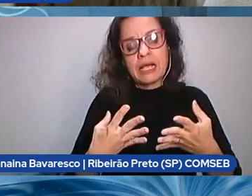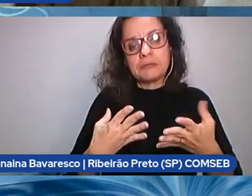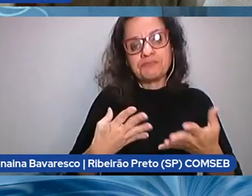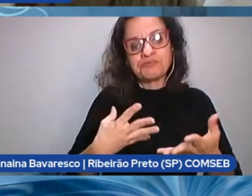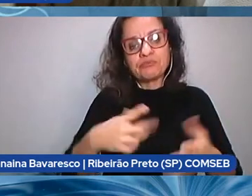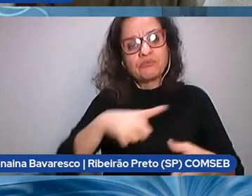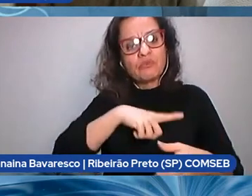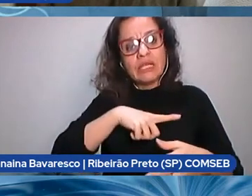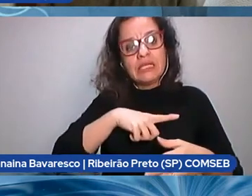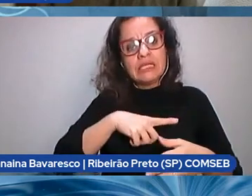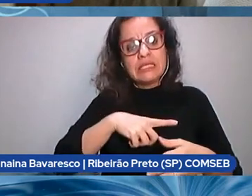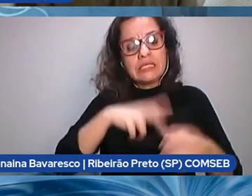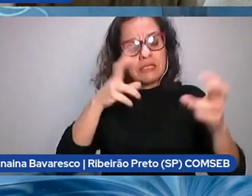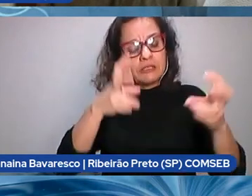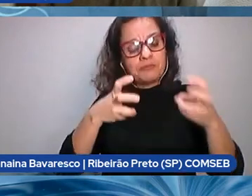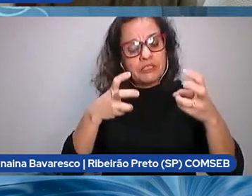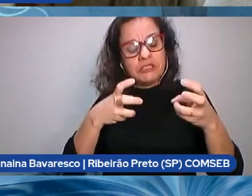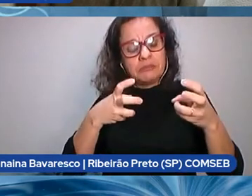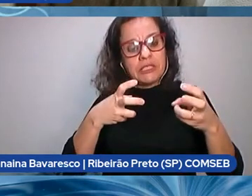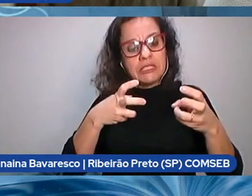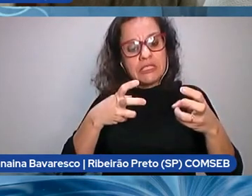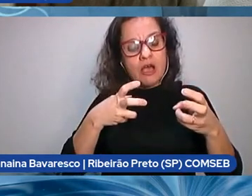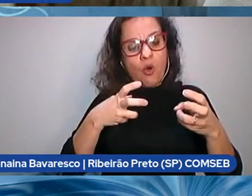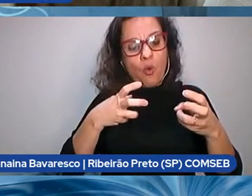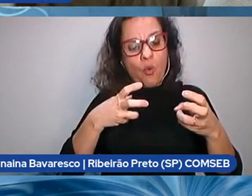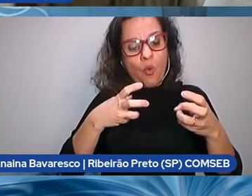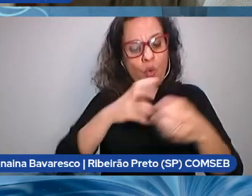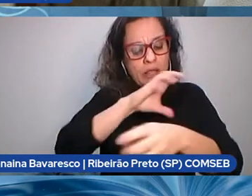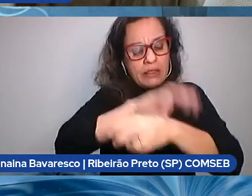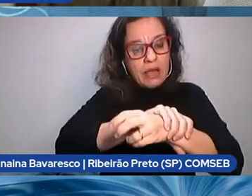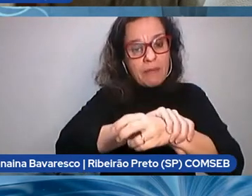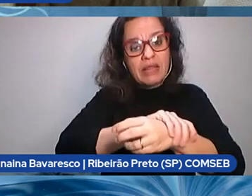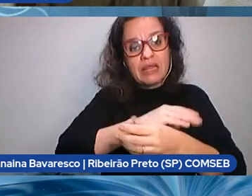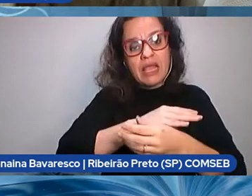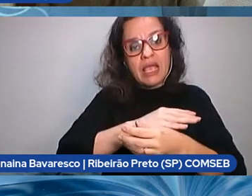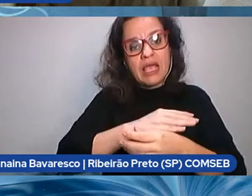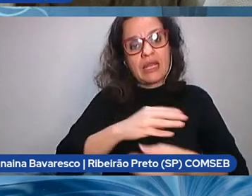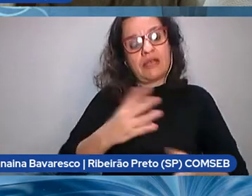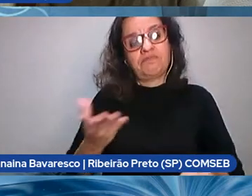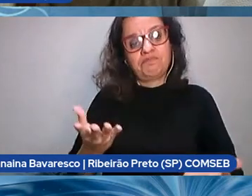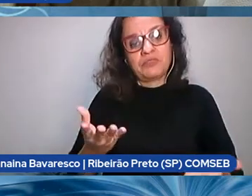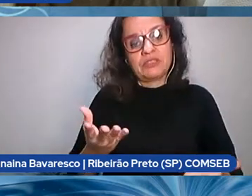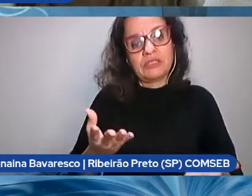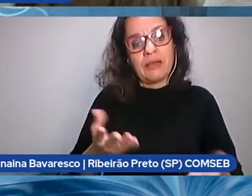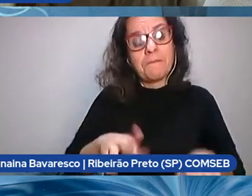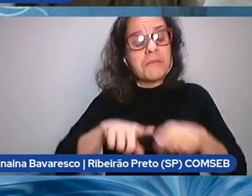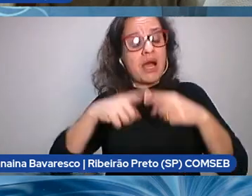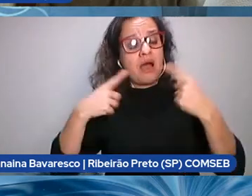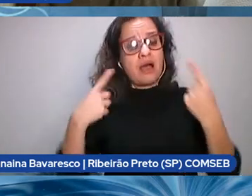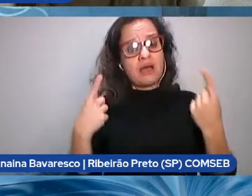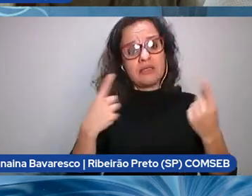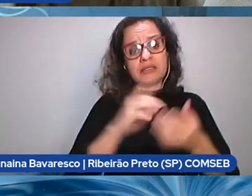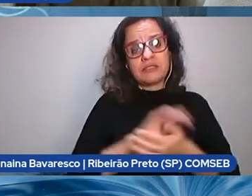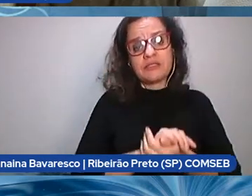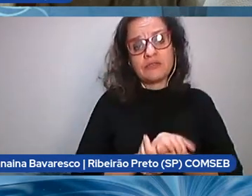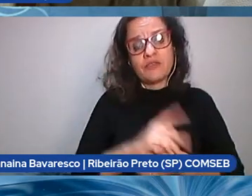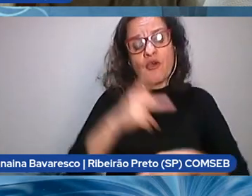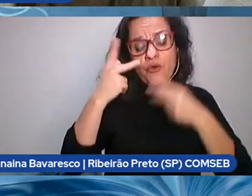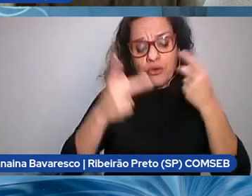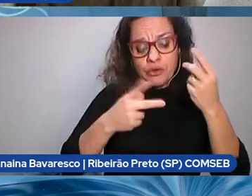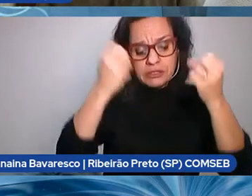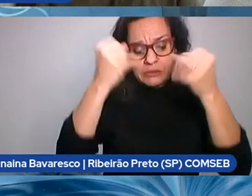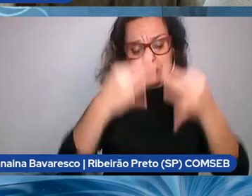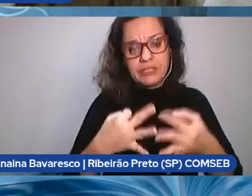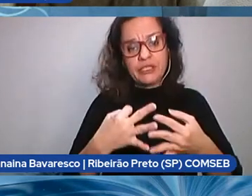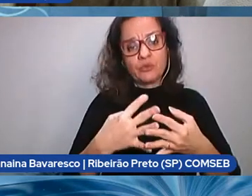tem a expressão material que está servindo para nossa referência. Mas eu diria que naquilo